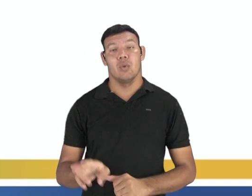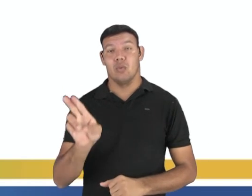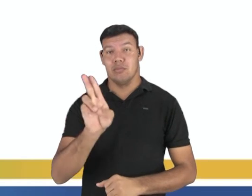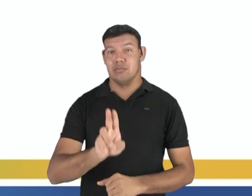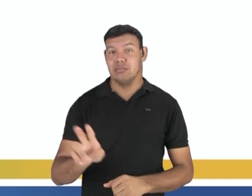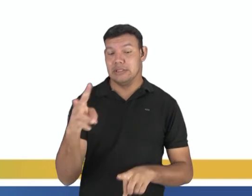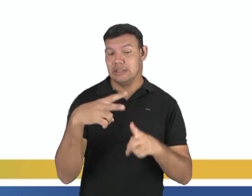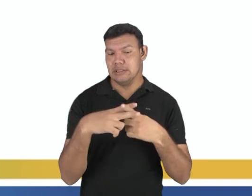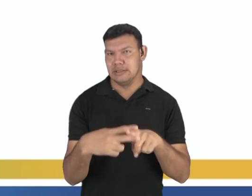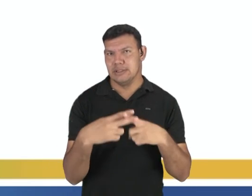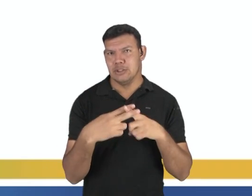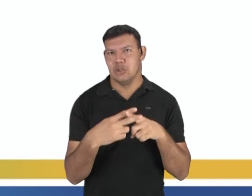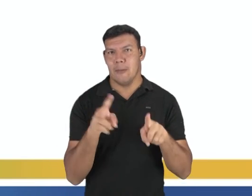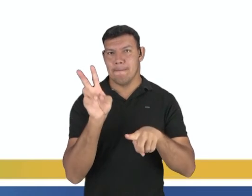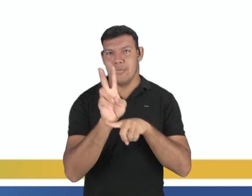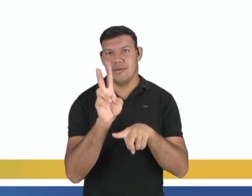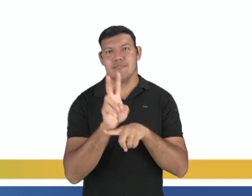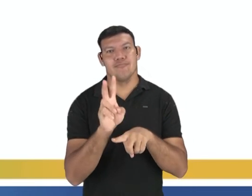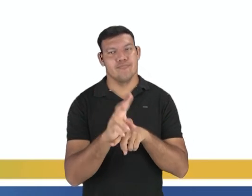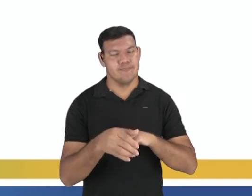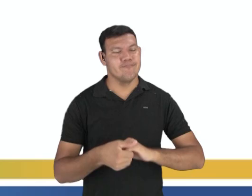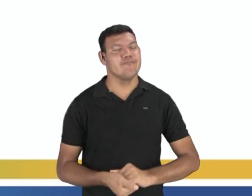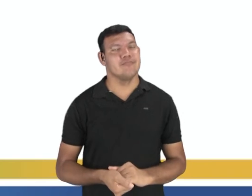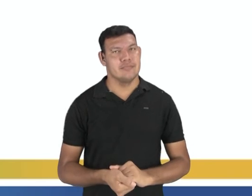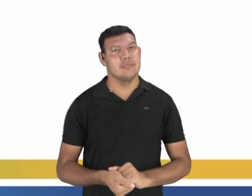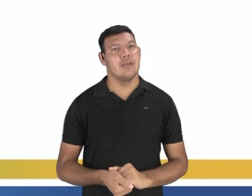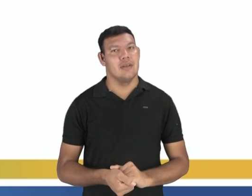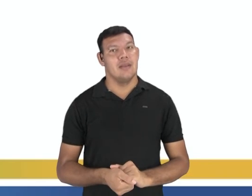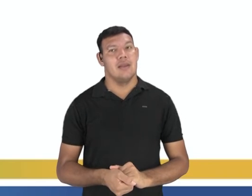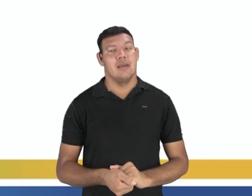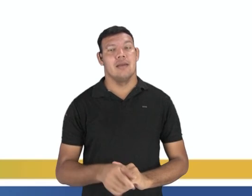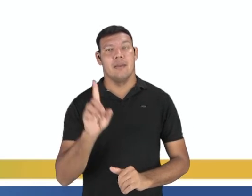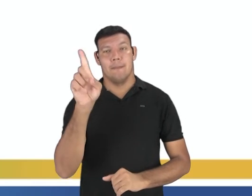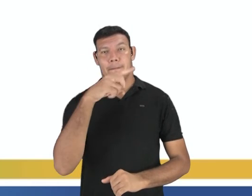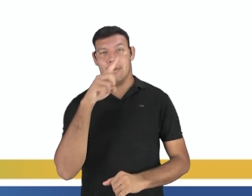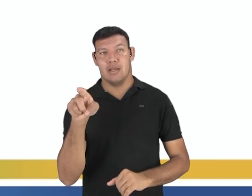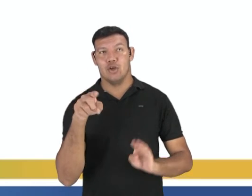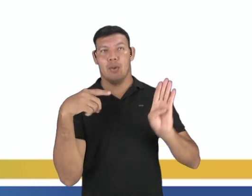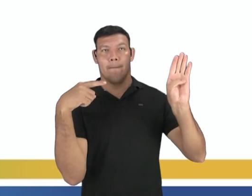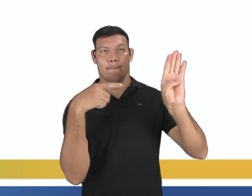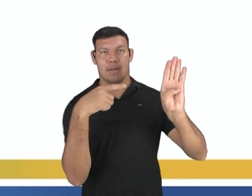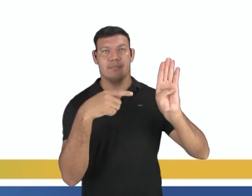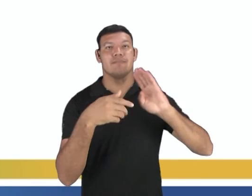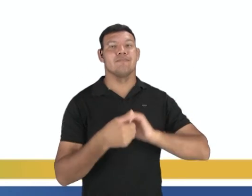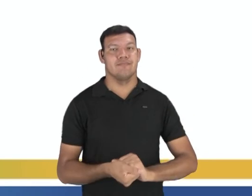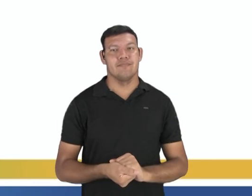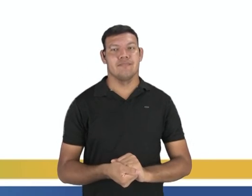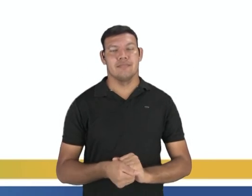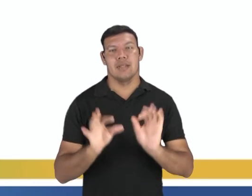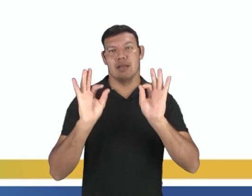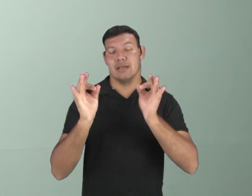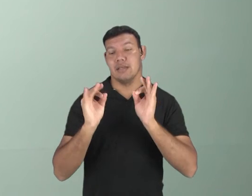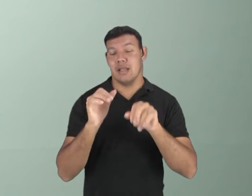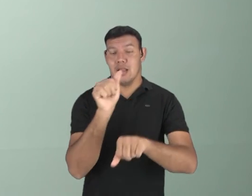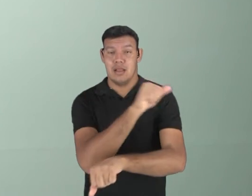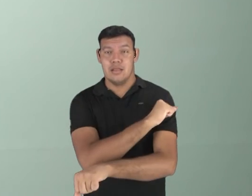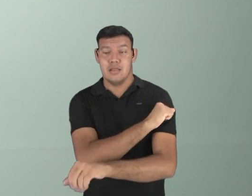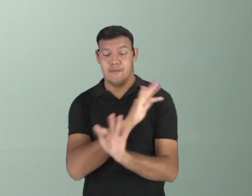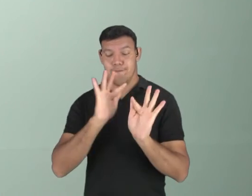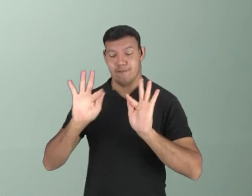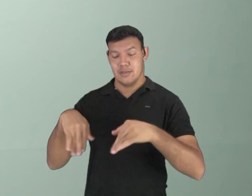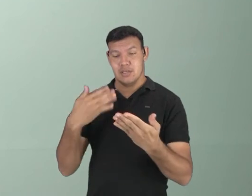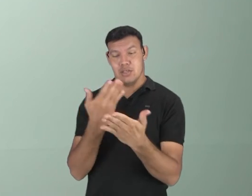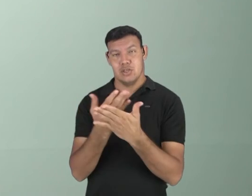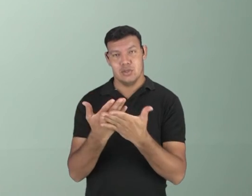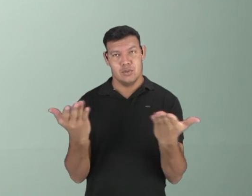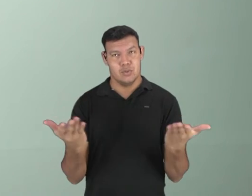de proteção, porque ele é muito violento, né? Então quem marcou a letra B de bola, acertou. Alunos, chegamos ao final da